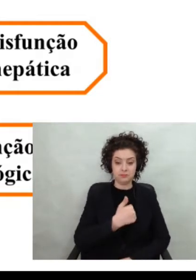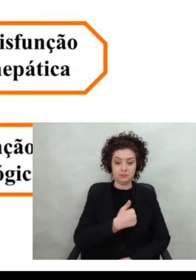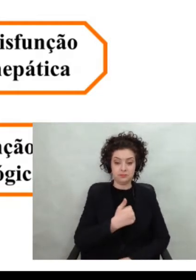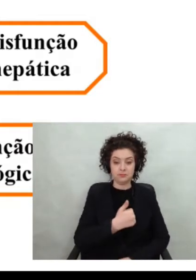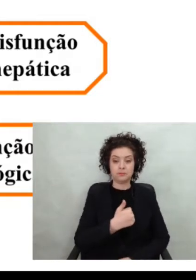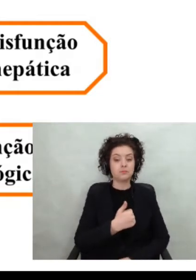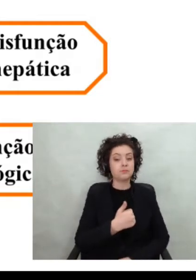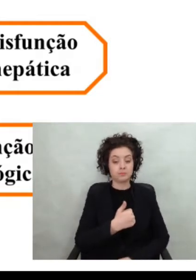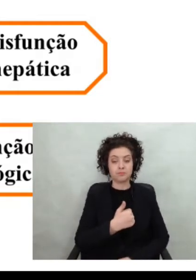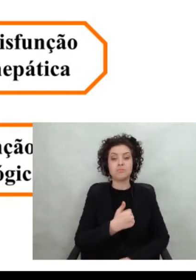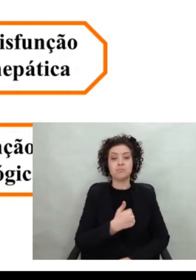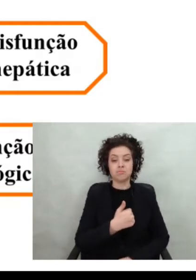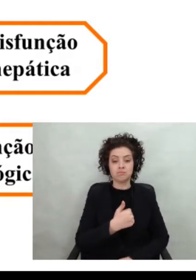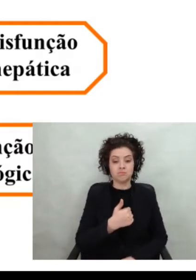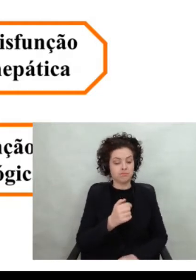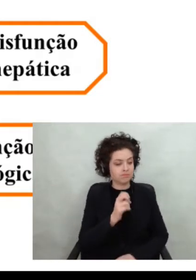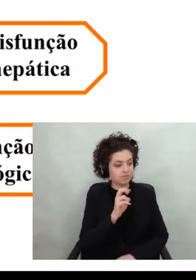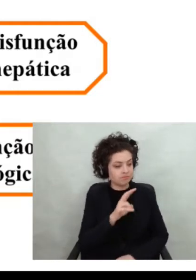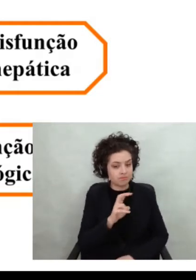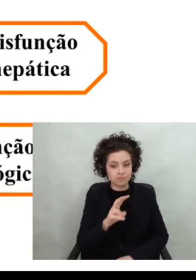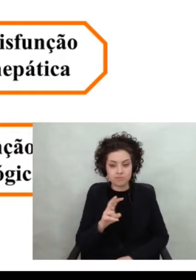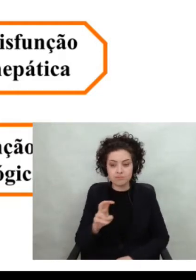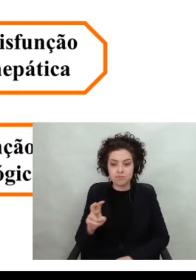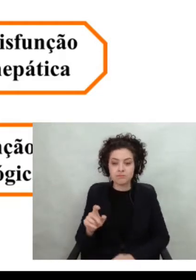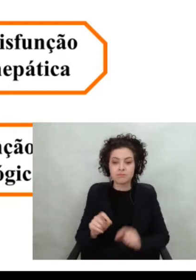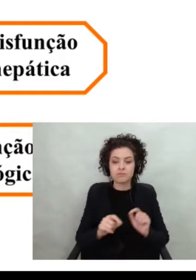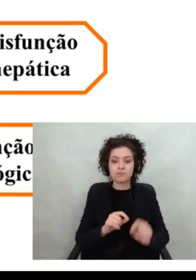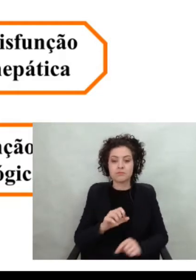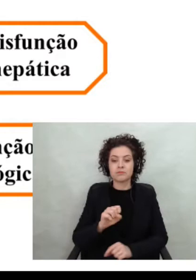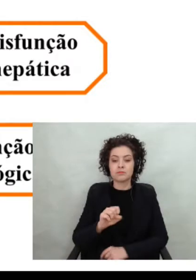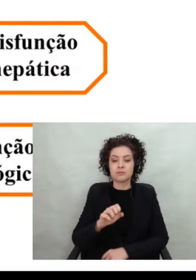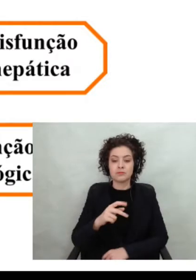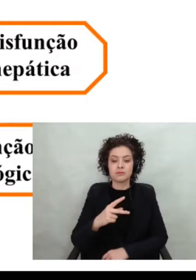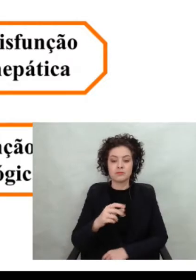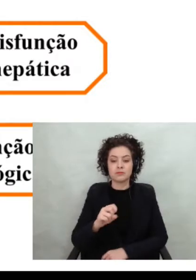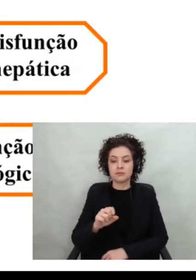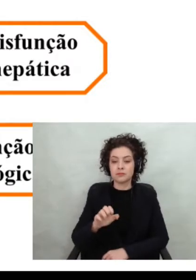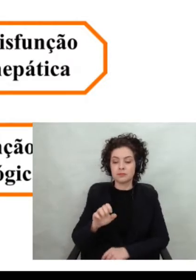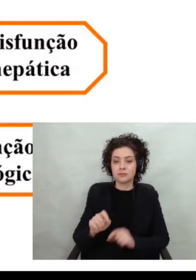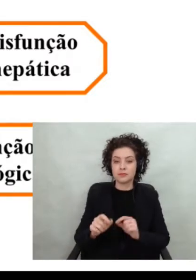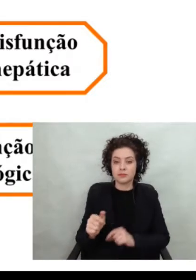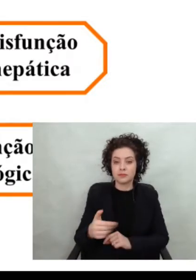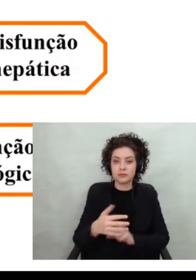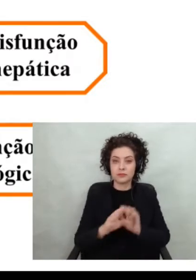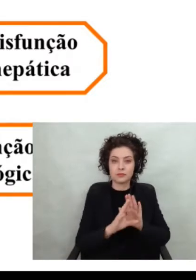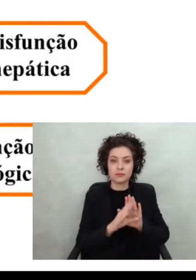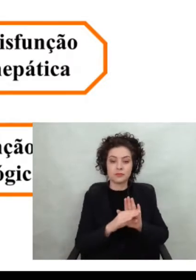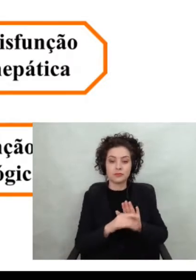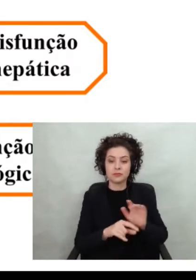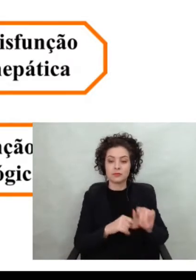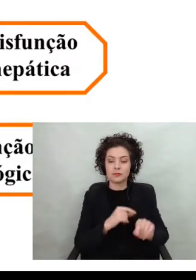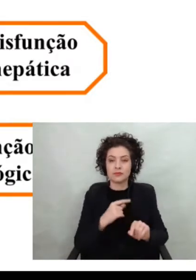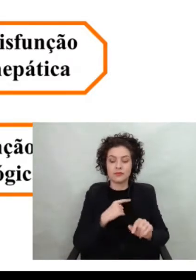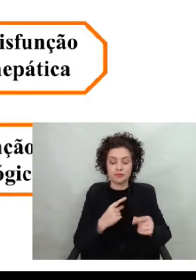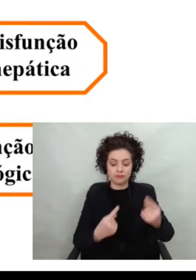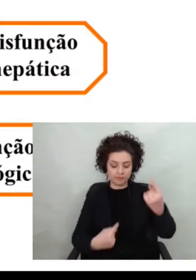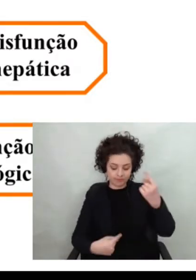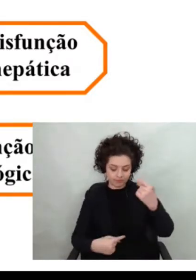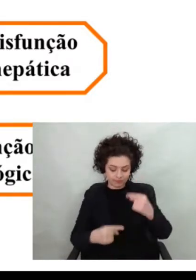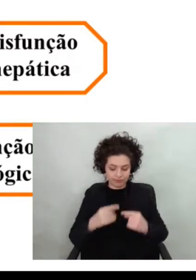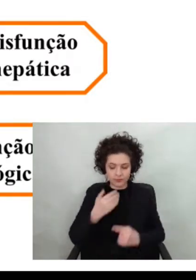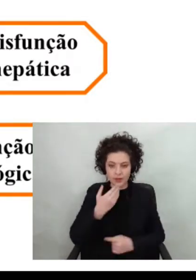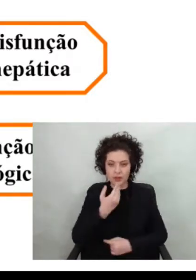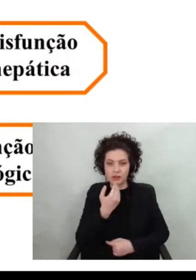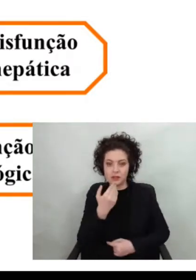estamos vendo algo que se chama sepse. Sepse, na sua nova definição, é a presença de disfunção orgânica decorrente